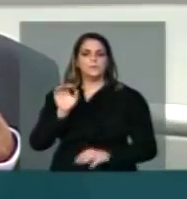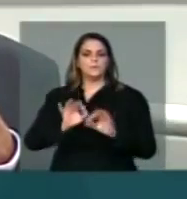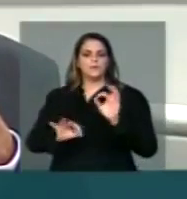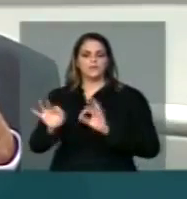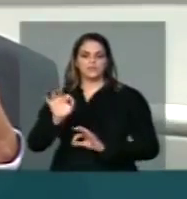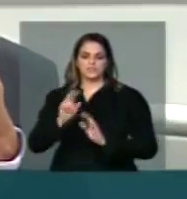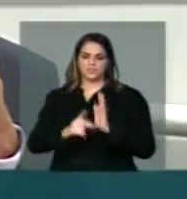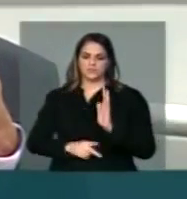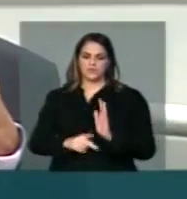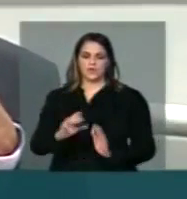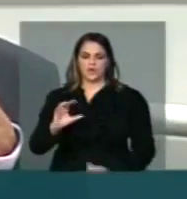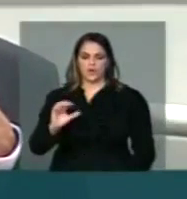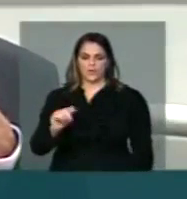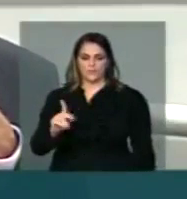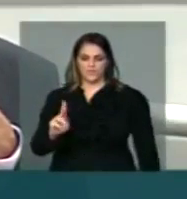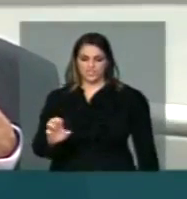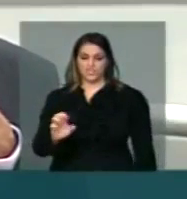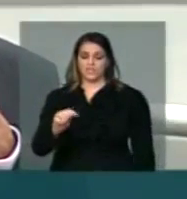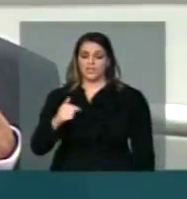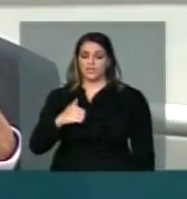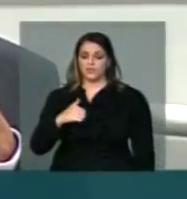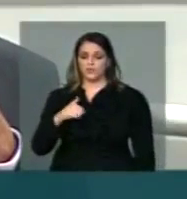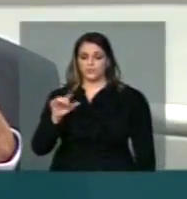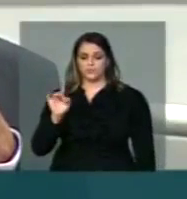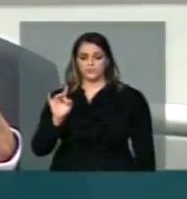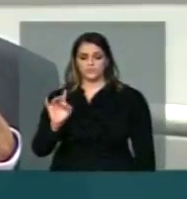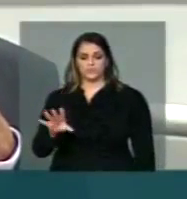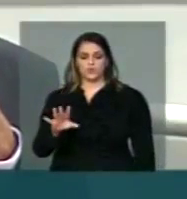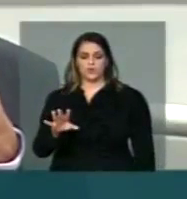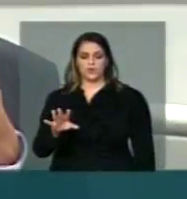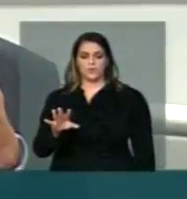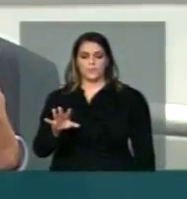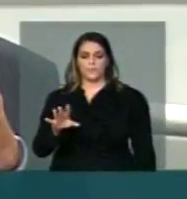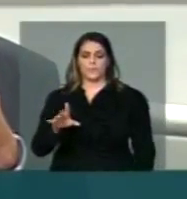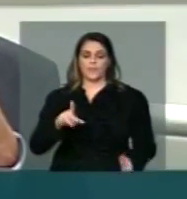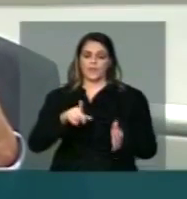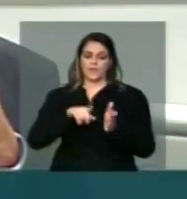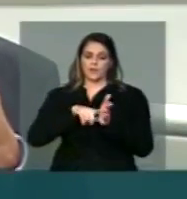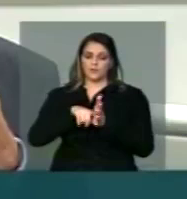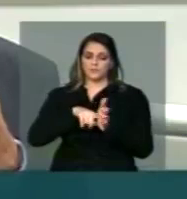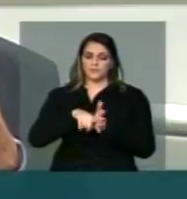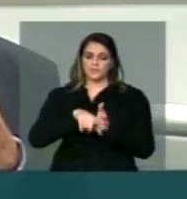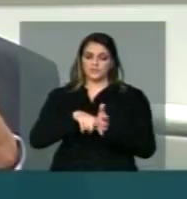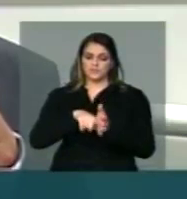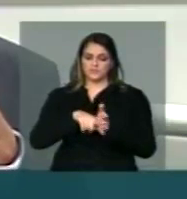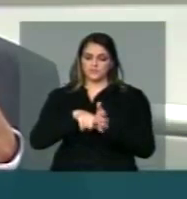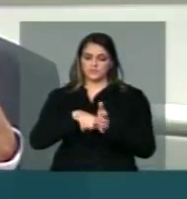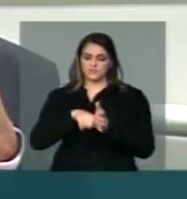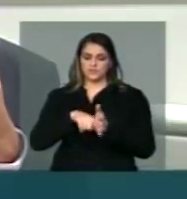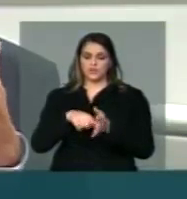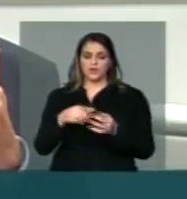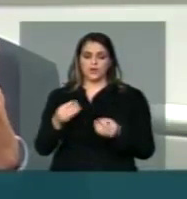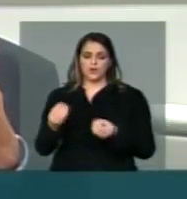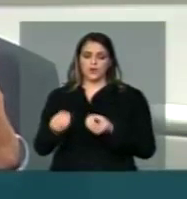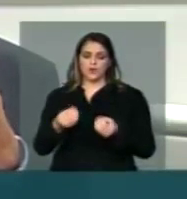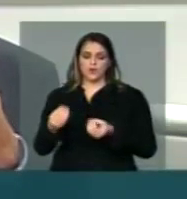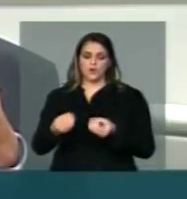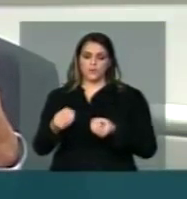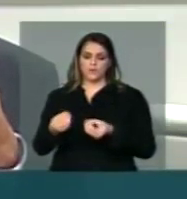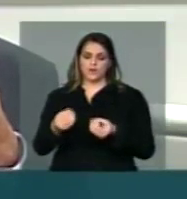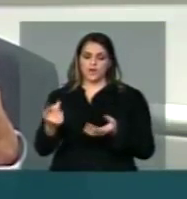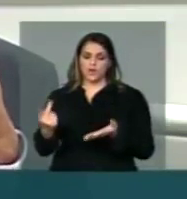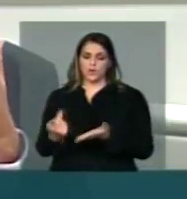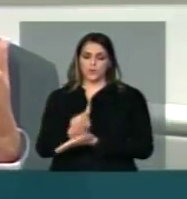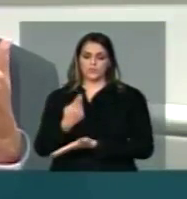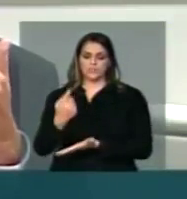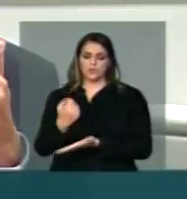Compes, o senhor me perdoa. Eu fui responsável pela apuração de como ocorreram as